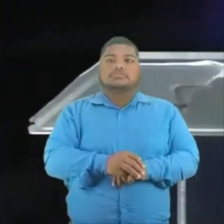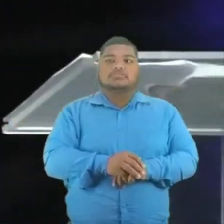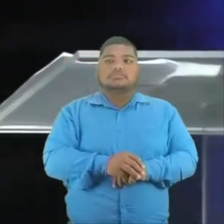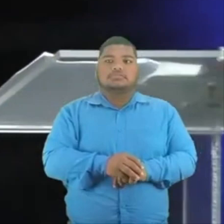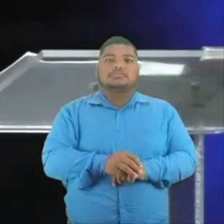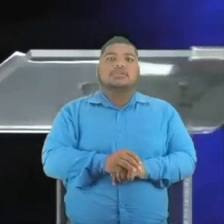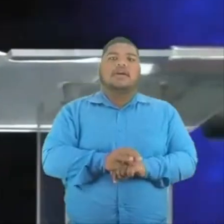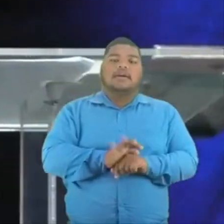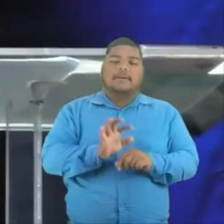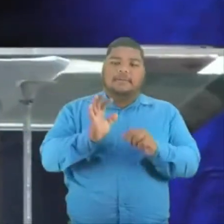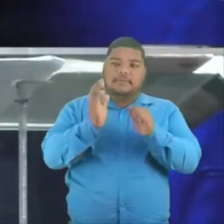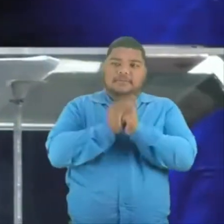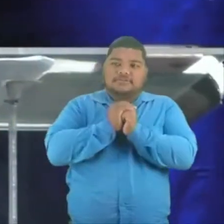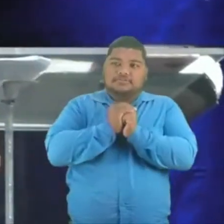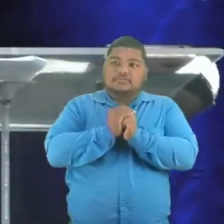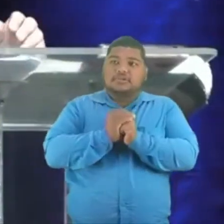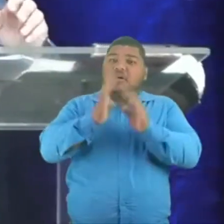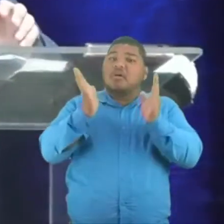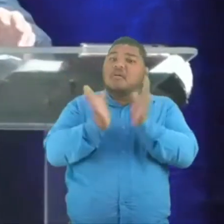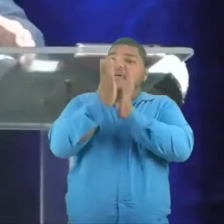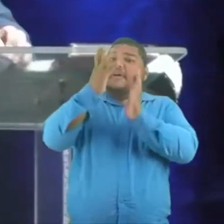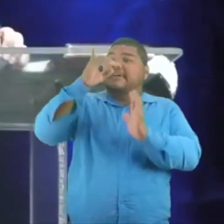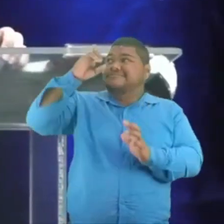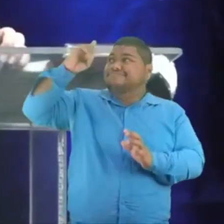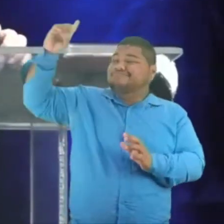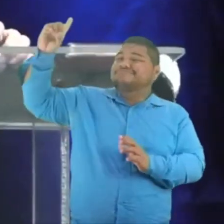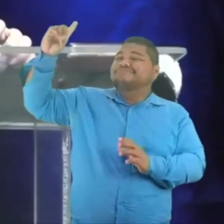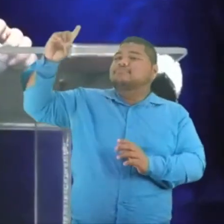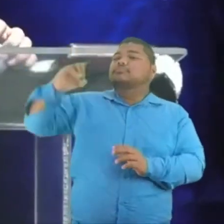por isso. Glória a Deus por isso.